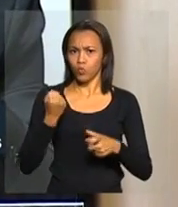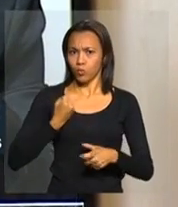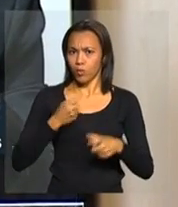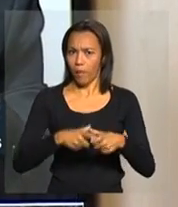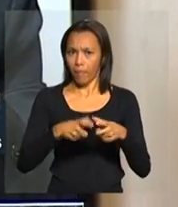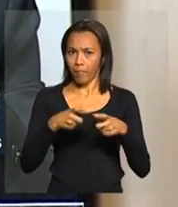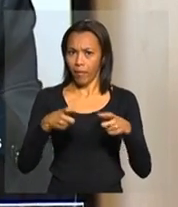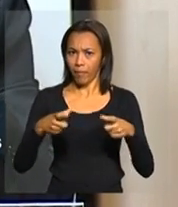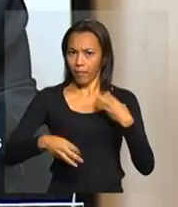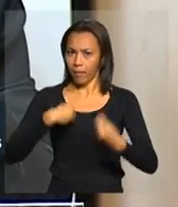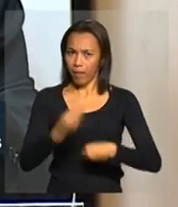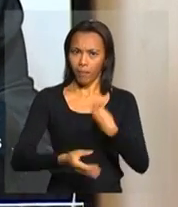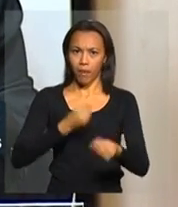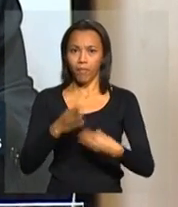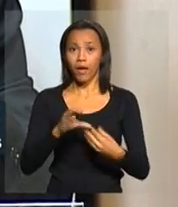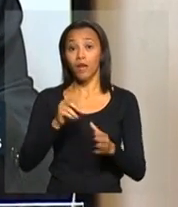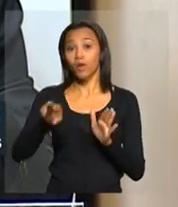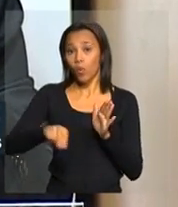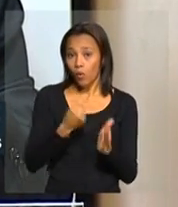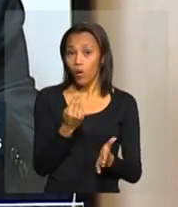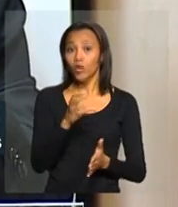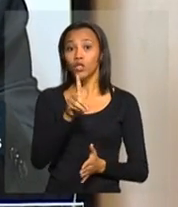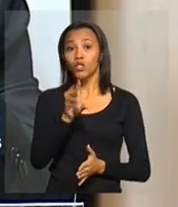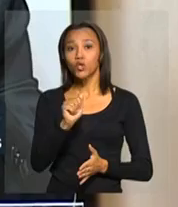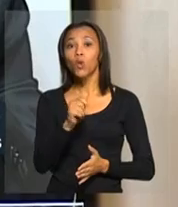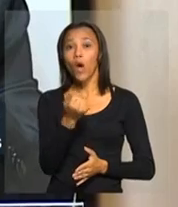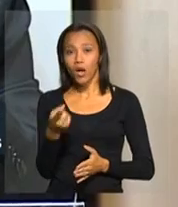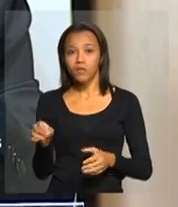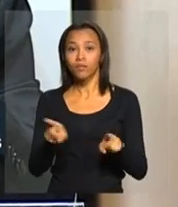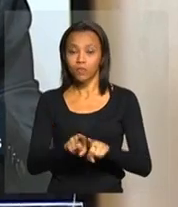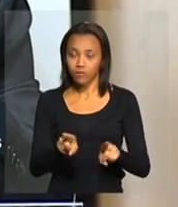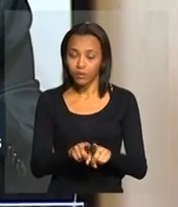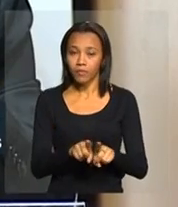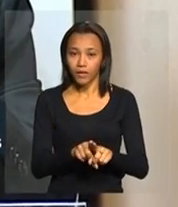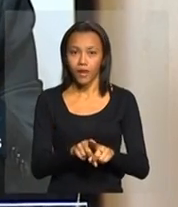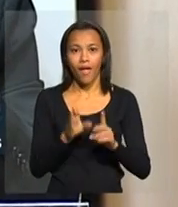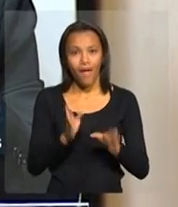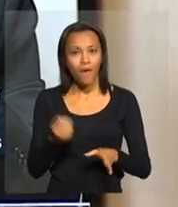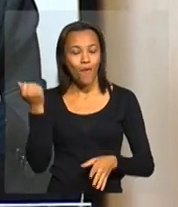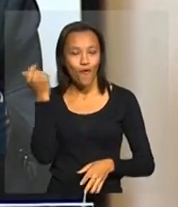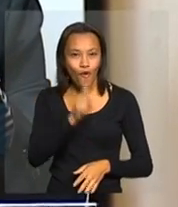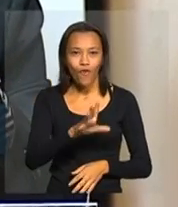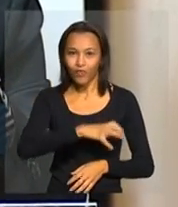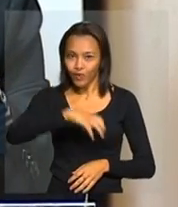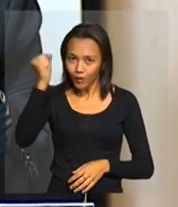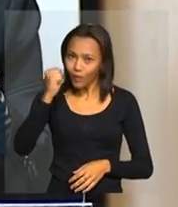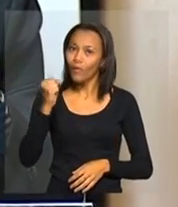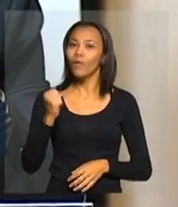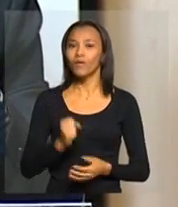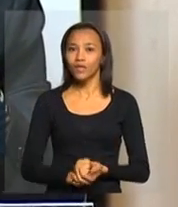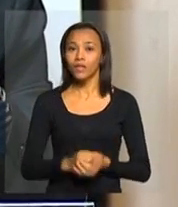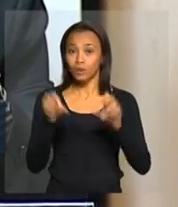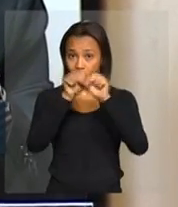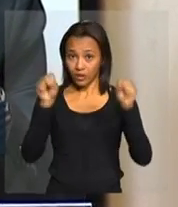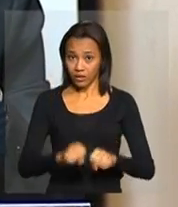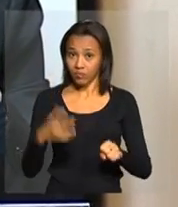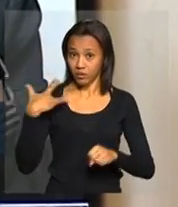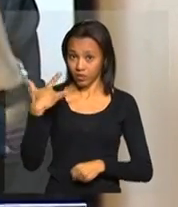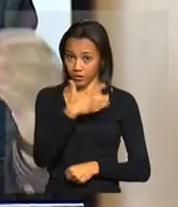de doações e do número de órgãos transplantados no Brasil, não é? Essa é uma vitória do sistema público brasileiro,